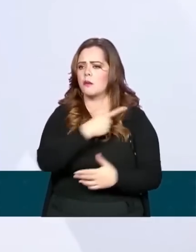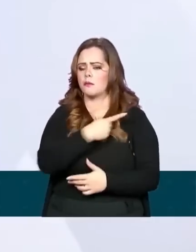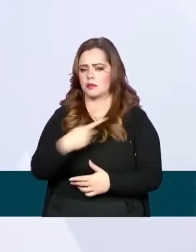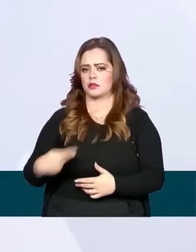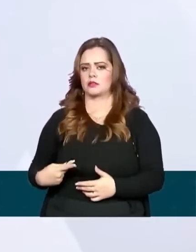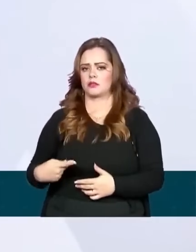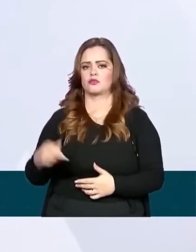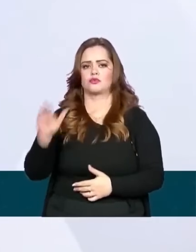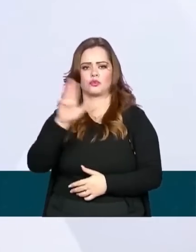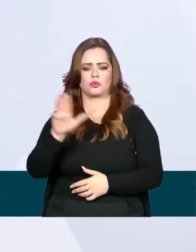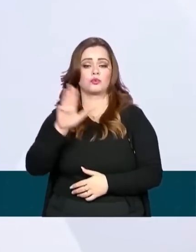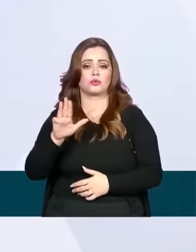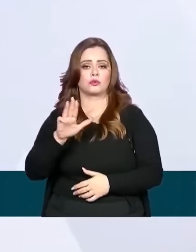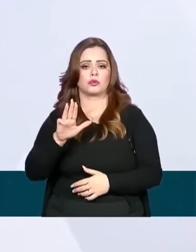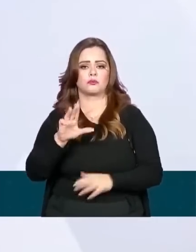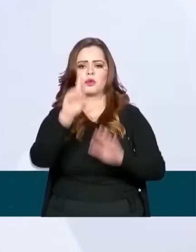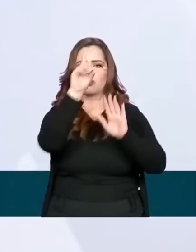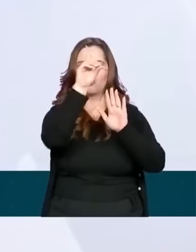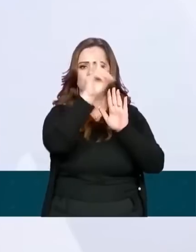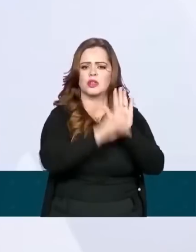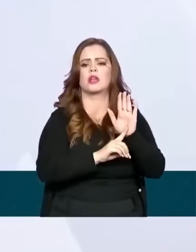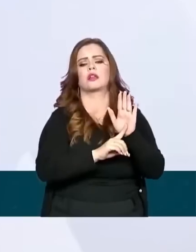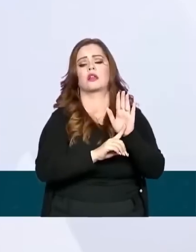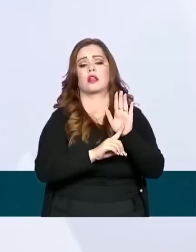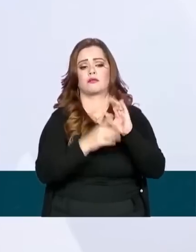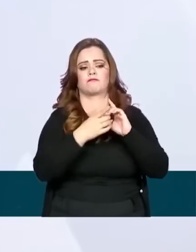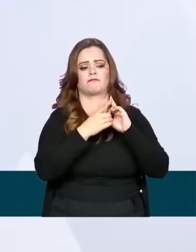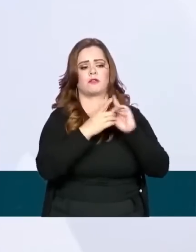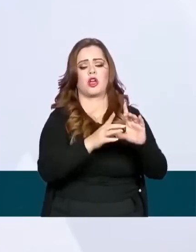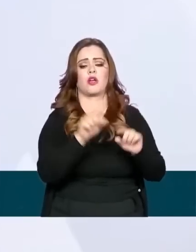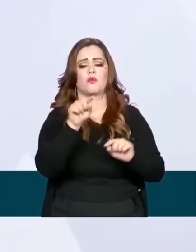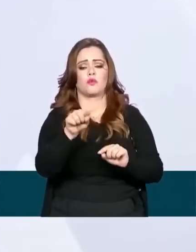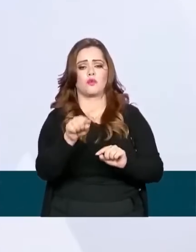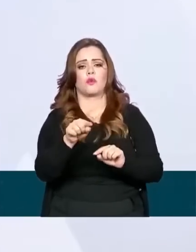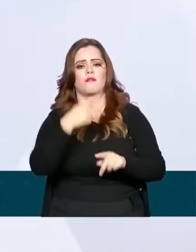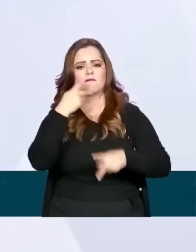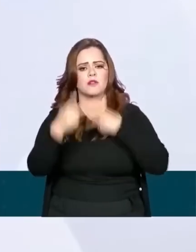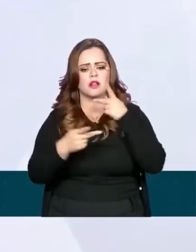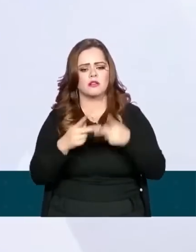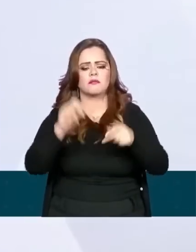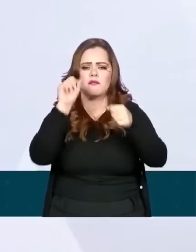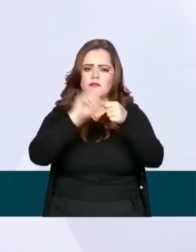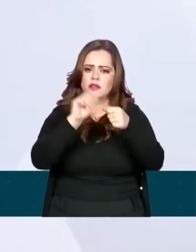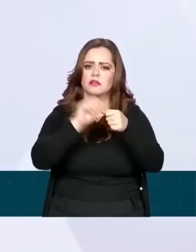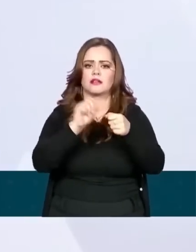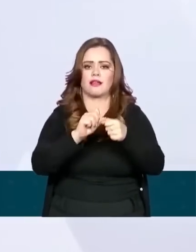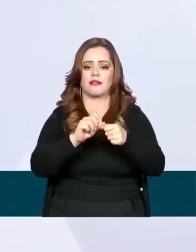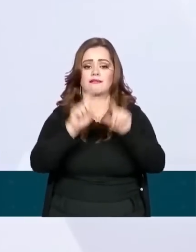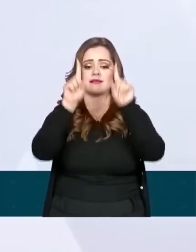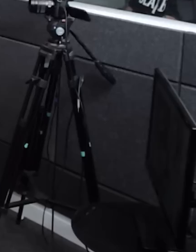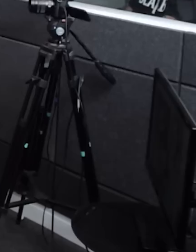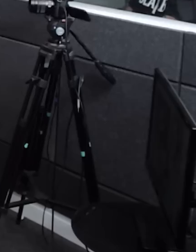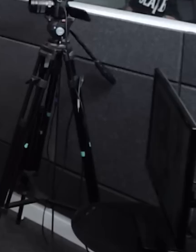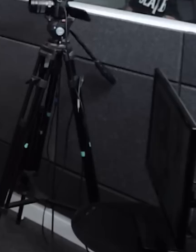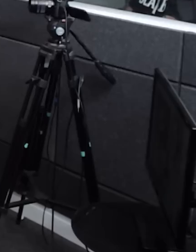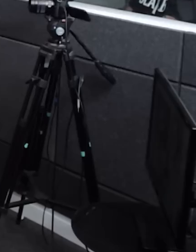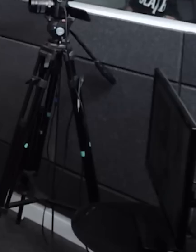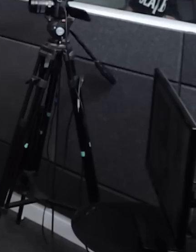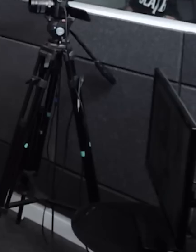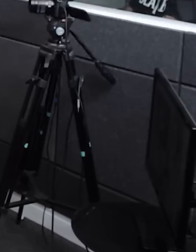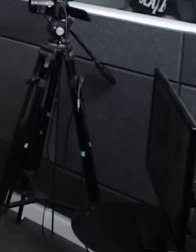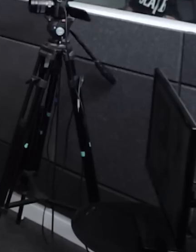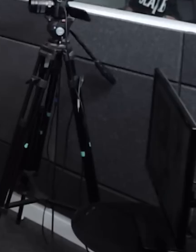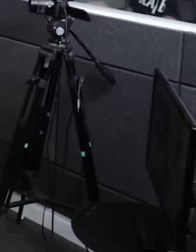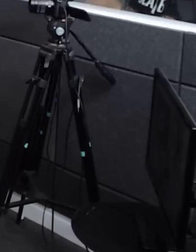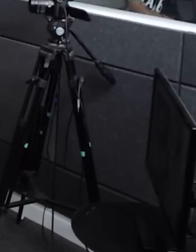Lula, o decreto que Vossa Excelência determinou que fosse feito está pronto.